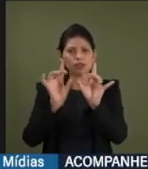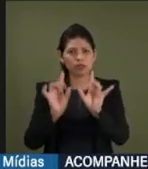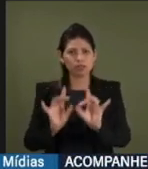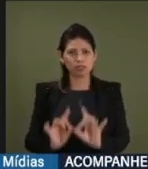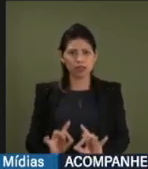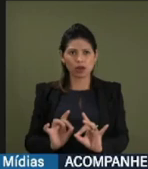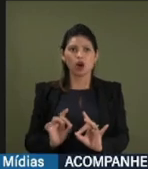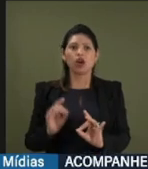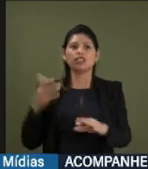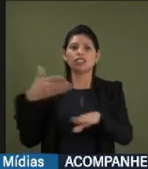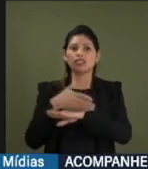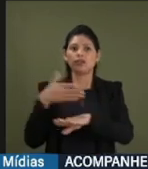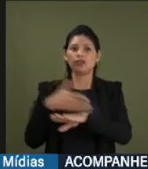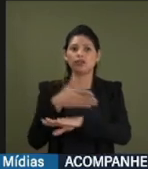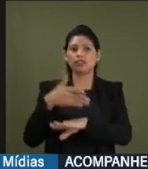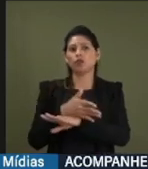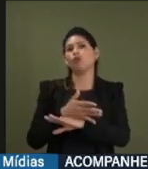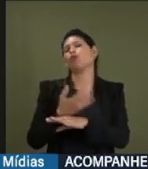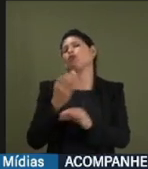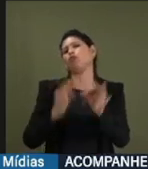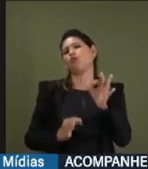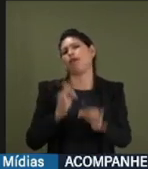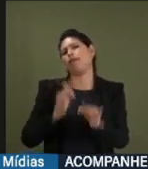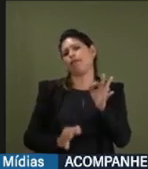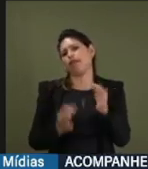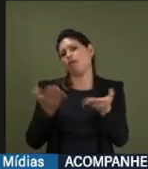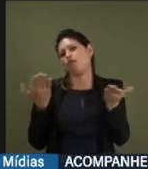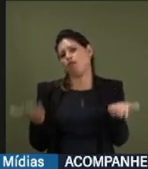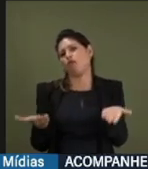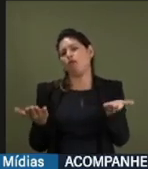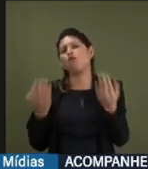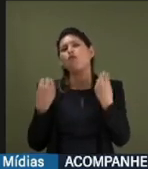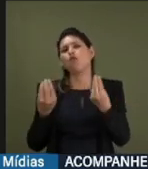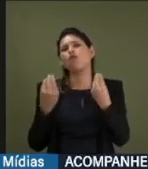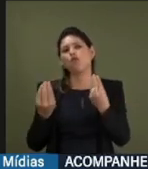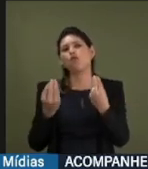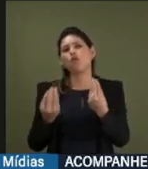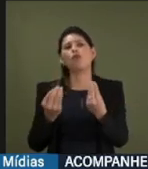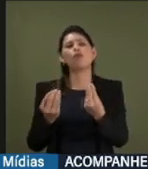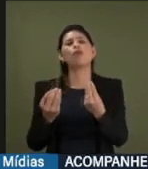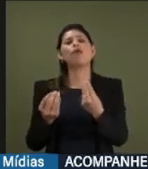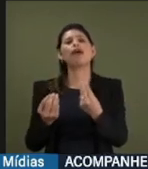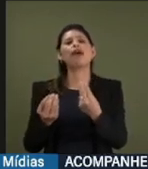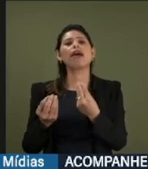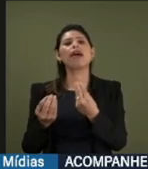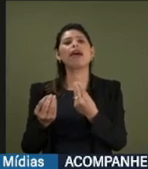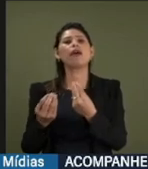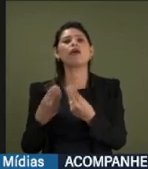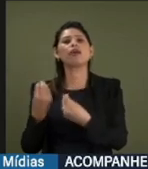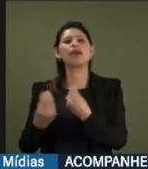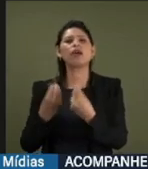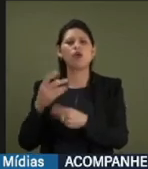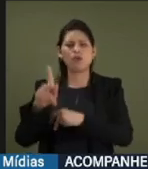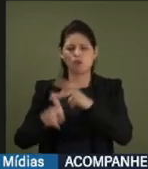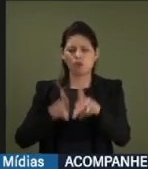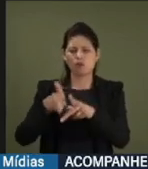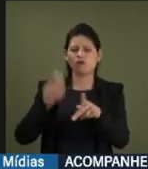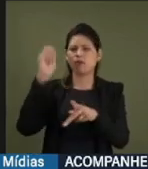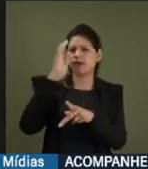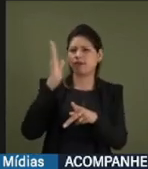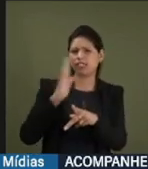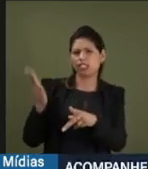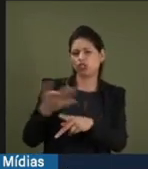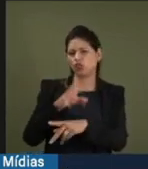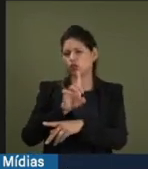do julgamento do STF. Então, é uma aberração o que a gente está vendo. A população brasileira, seja de direita, seja